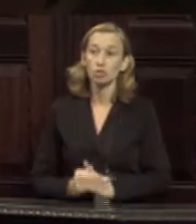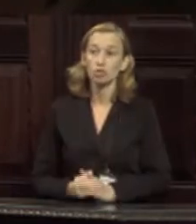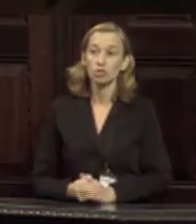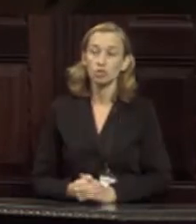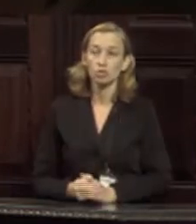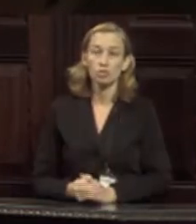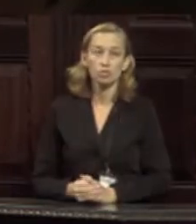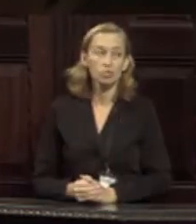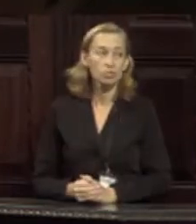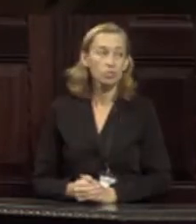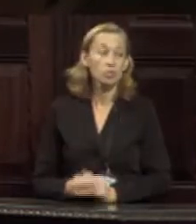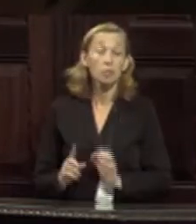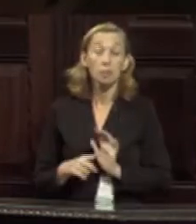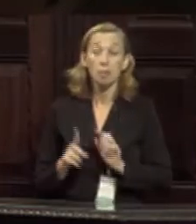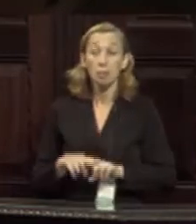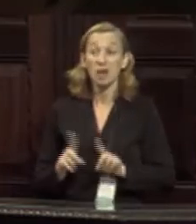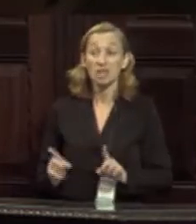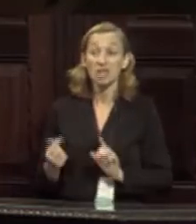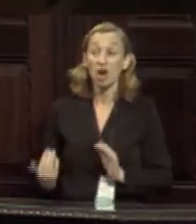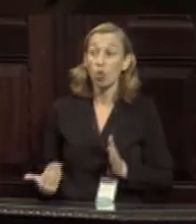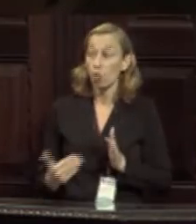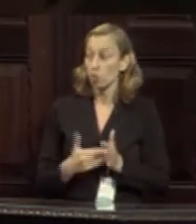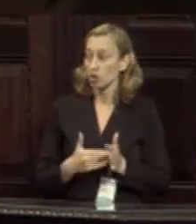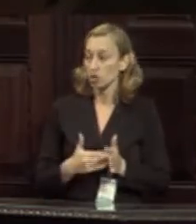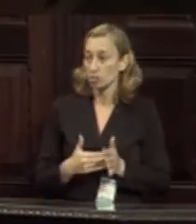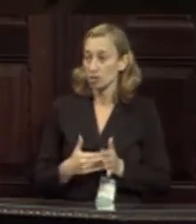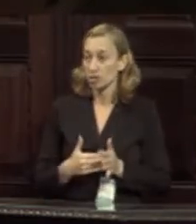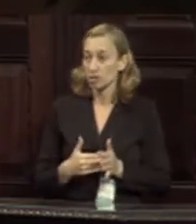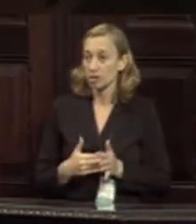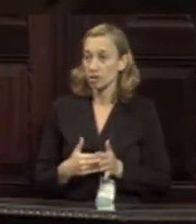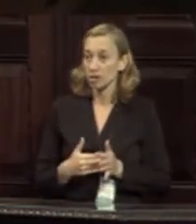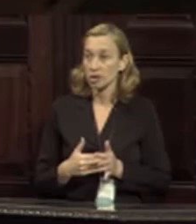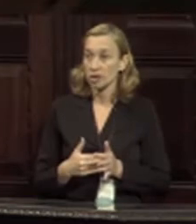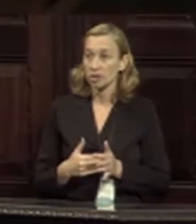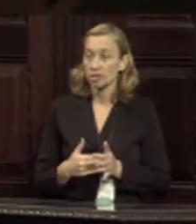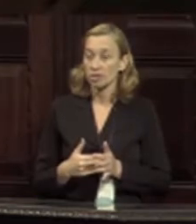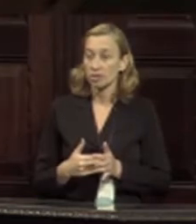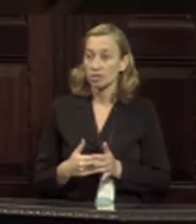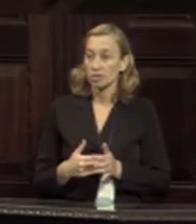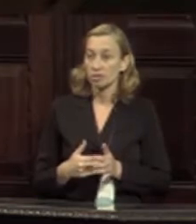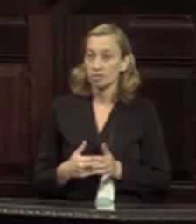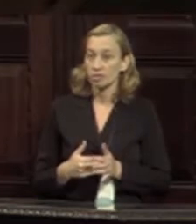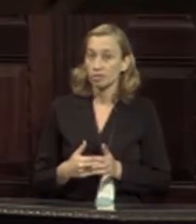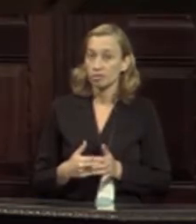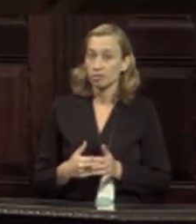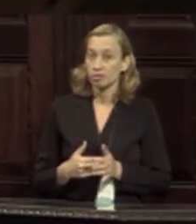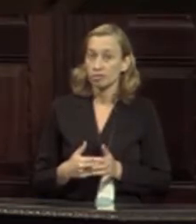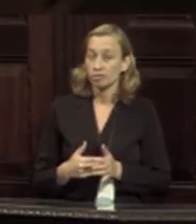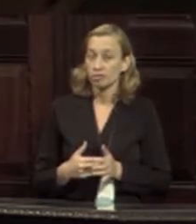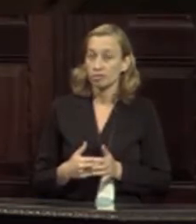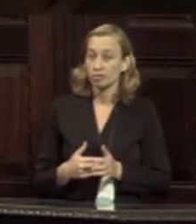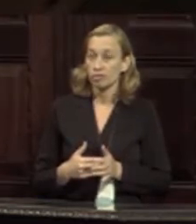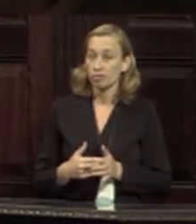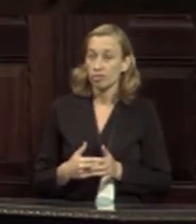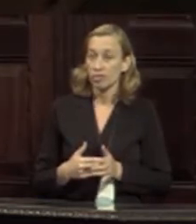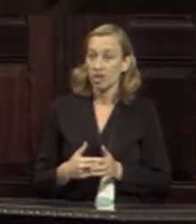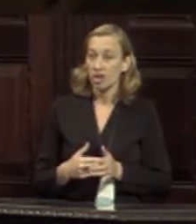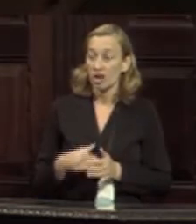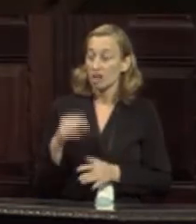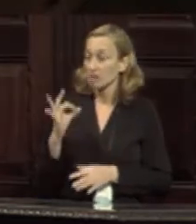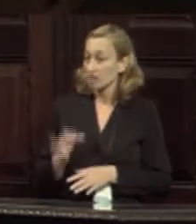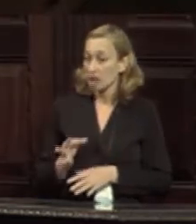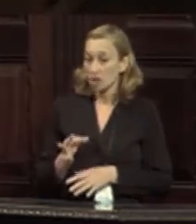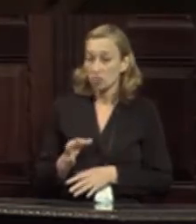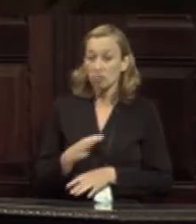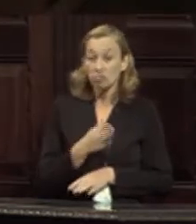mesa. Mas a última é de uma clareza total, e Vossa Excelência conhece bem esse